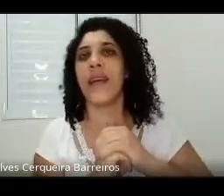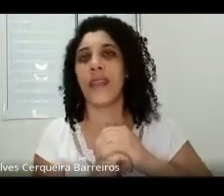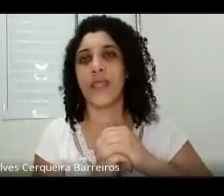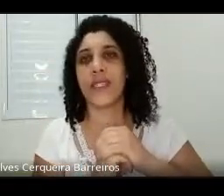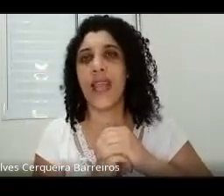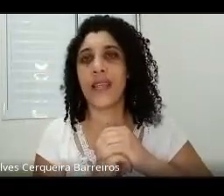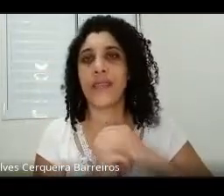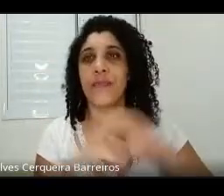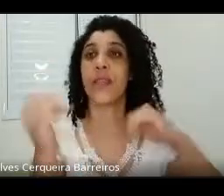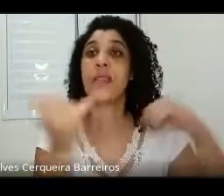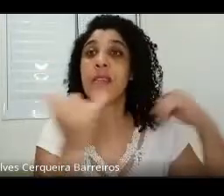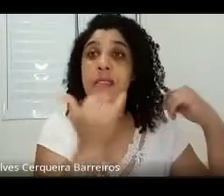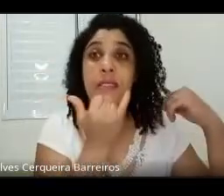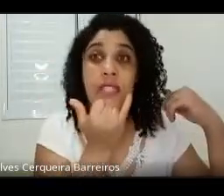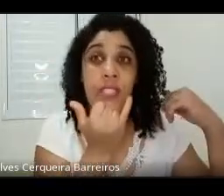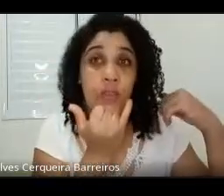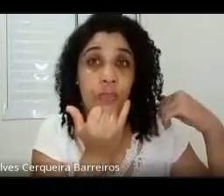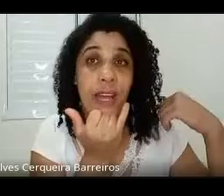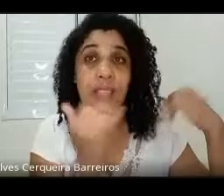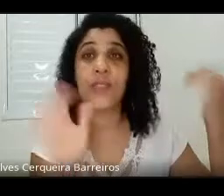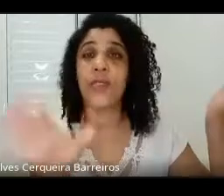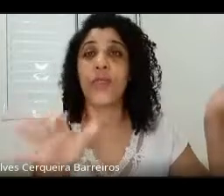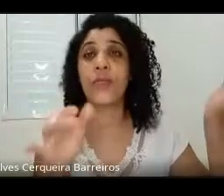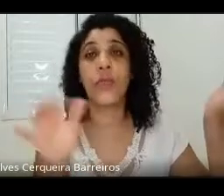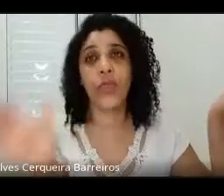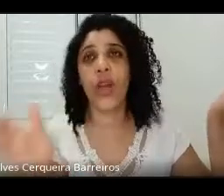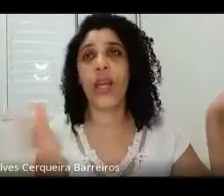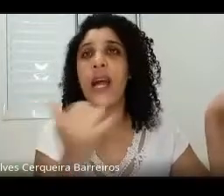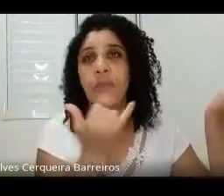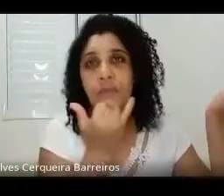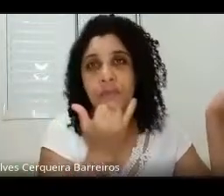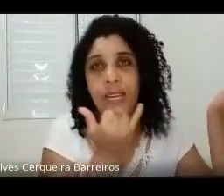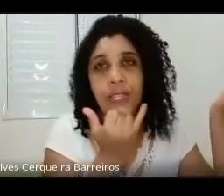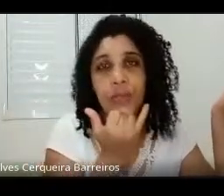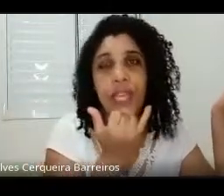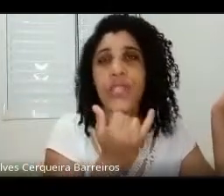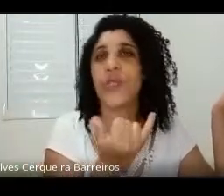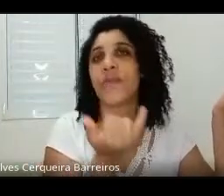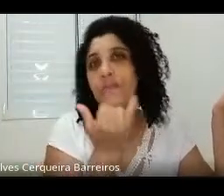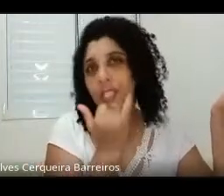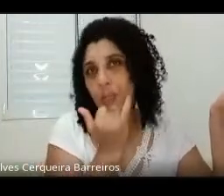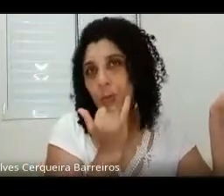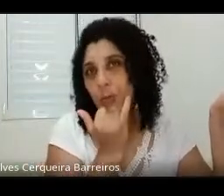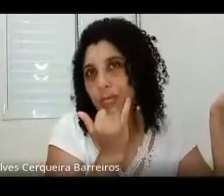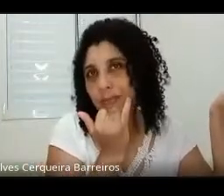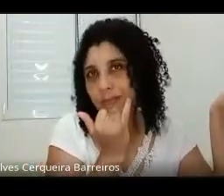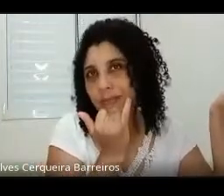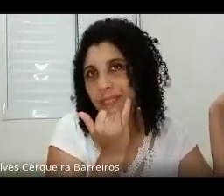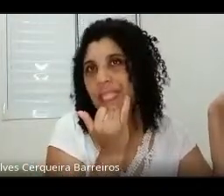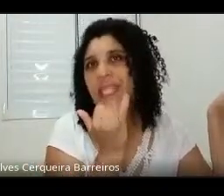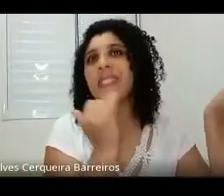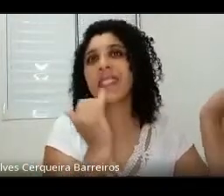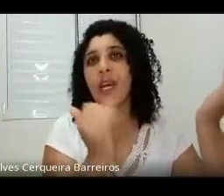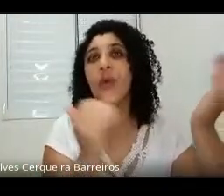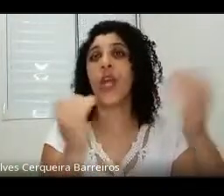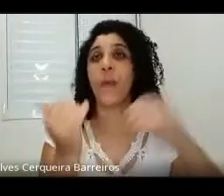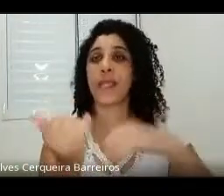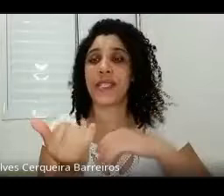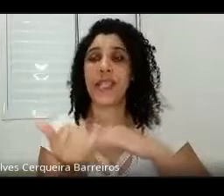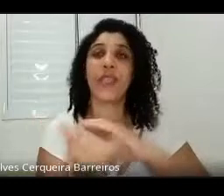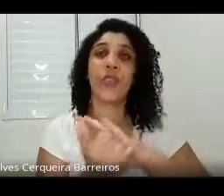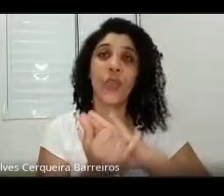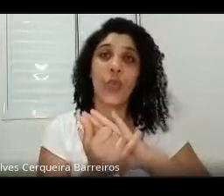da língua de sinais. Se eu mudo o local aqui no queixo, desculpa. Então,